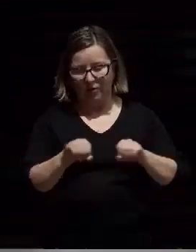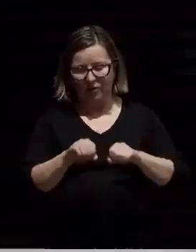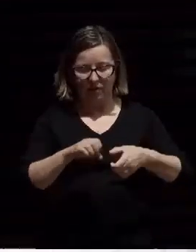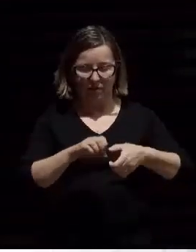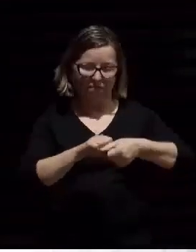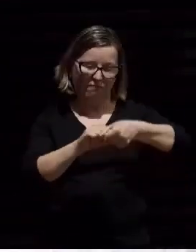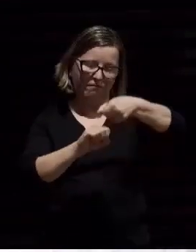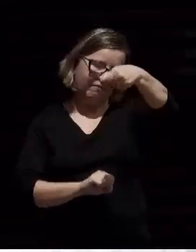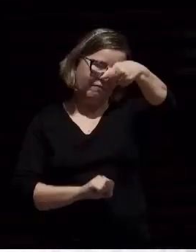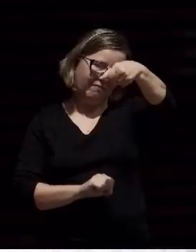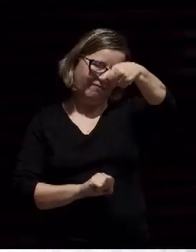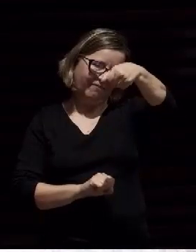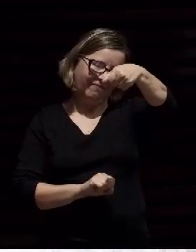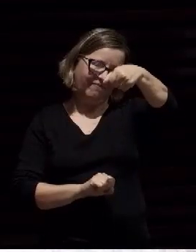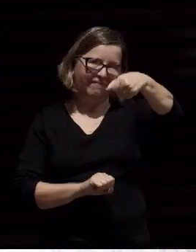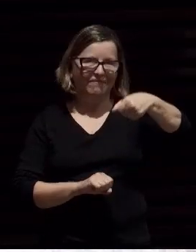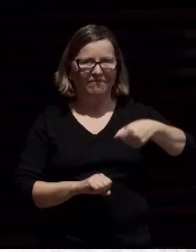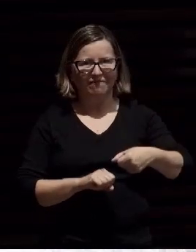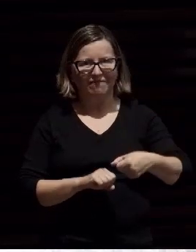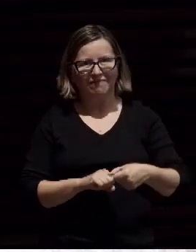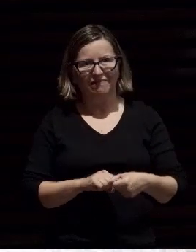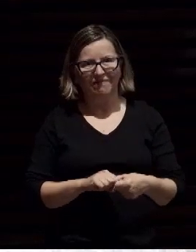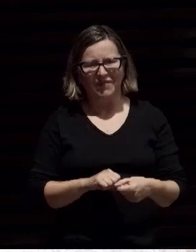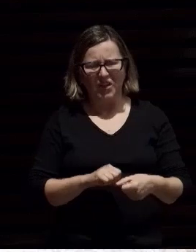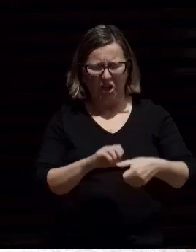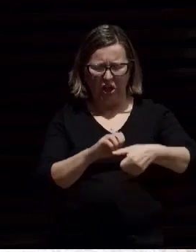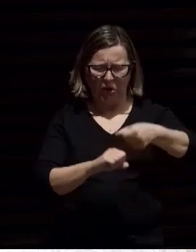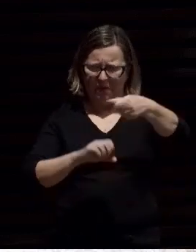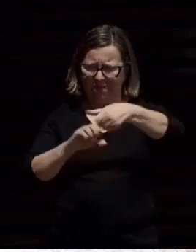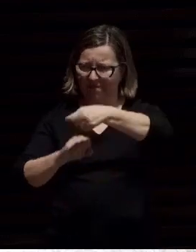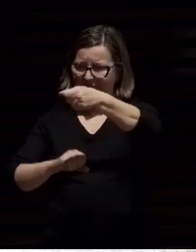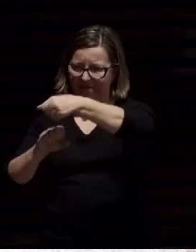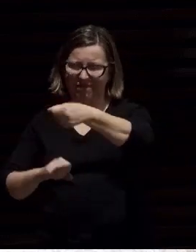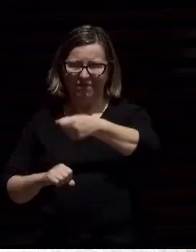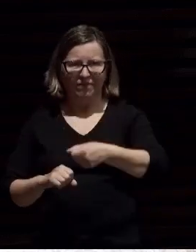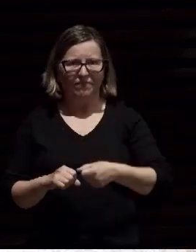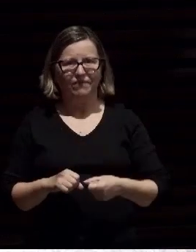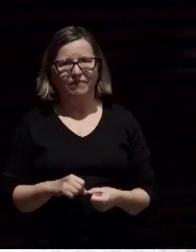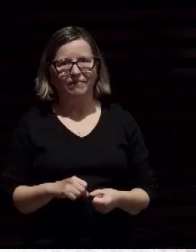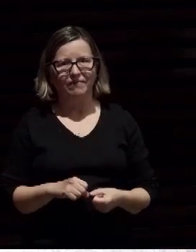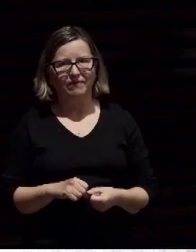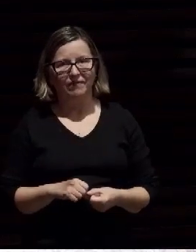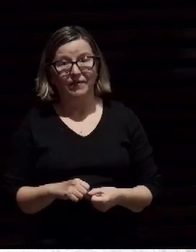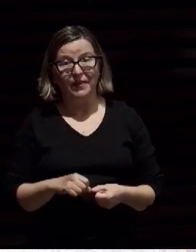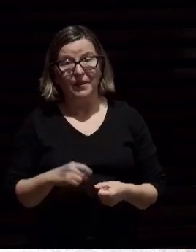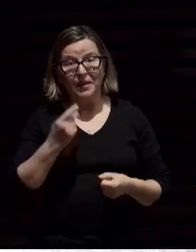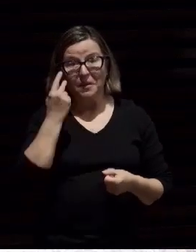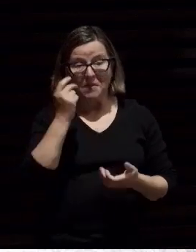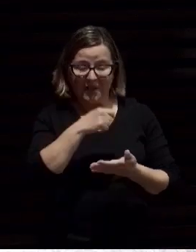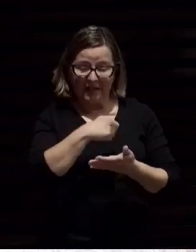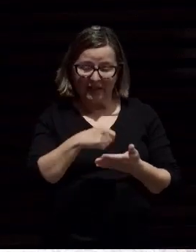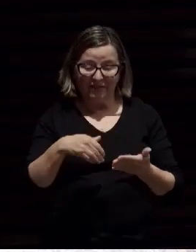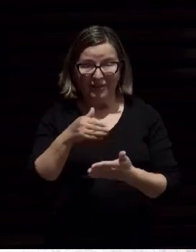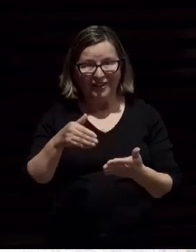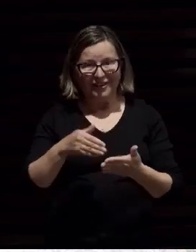E eram muitos rolos, às vezes, para conter um evangelho.